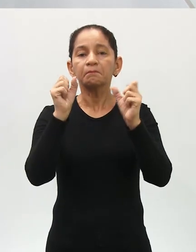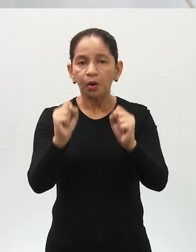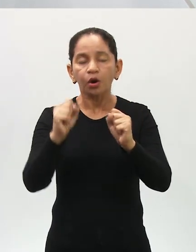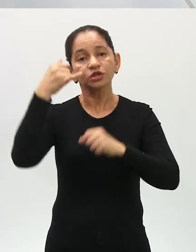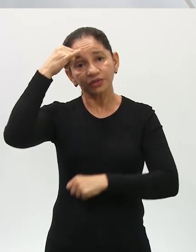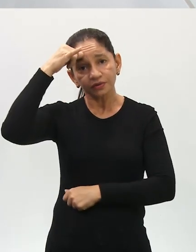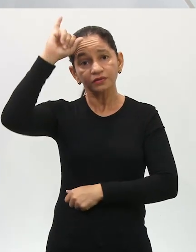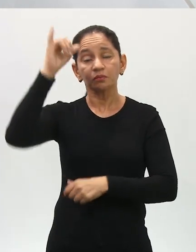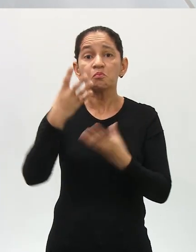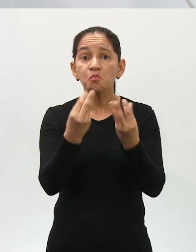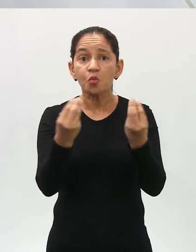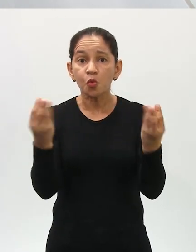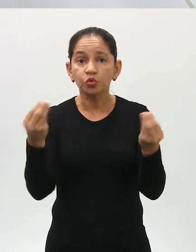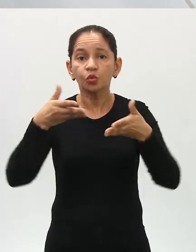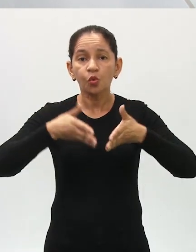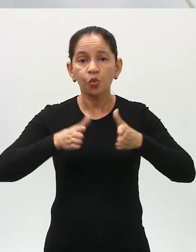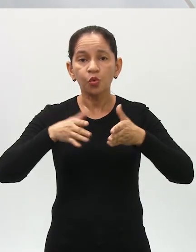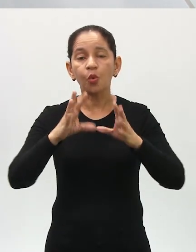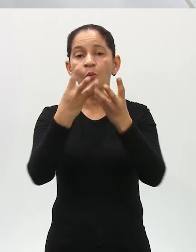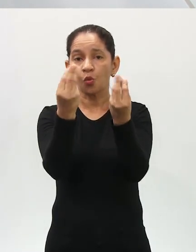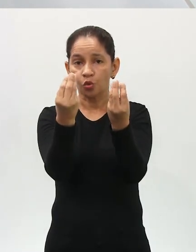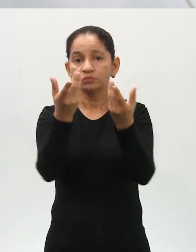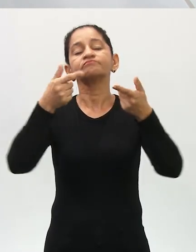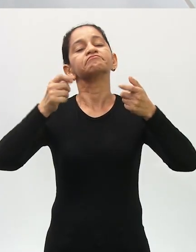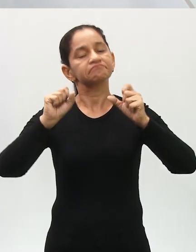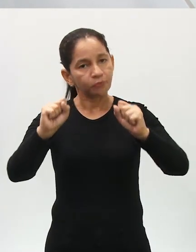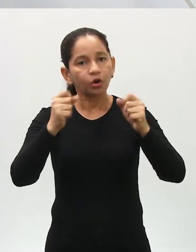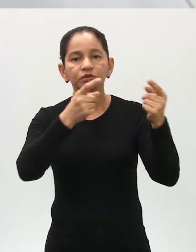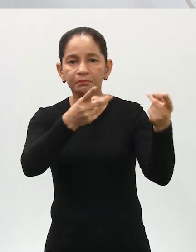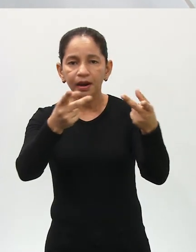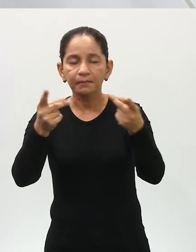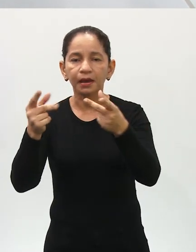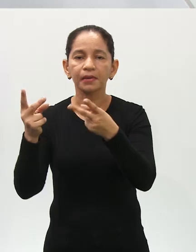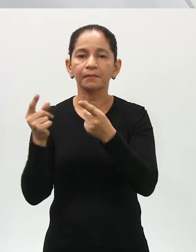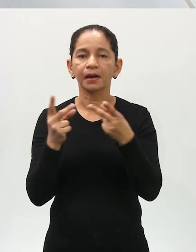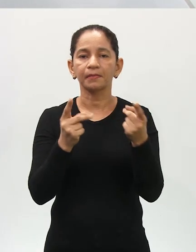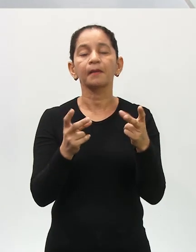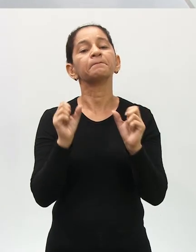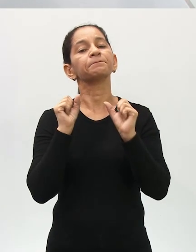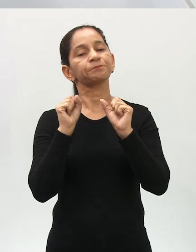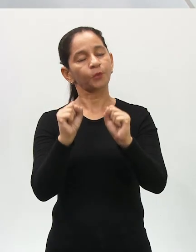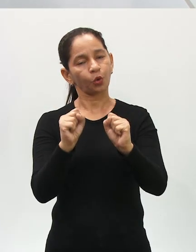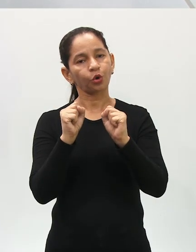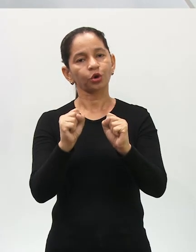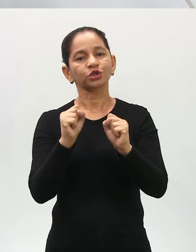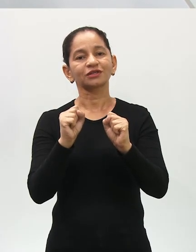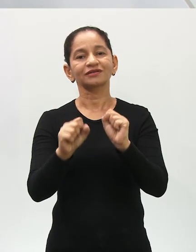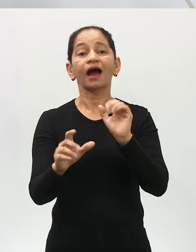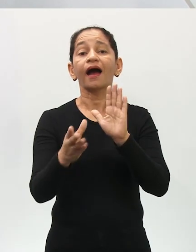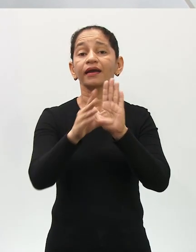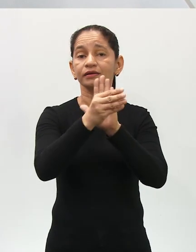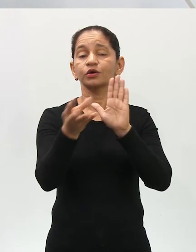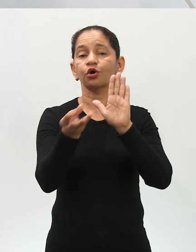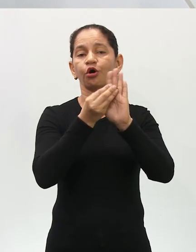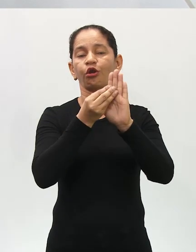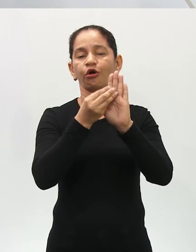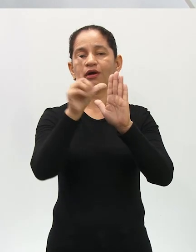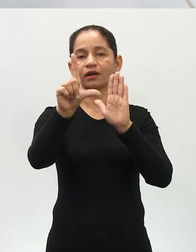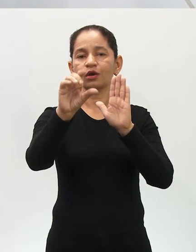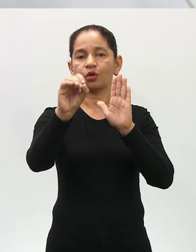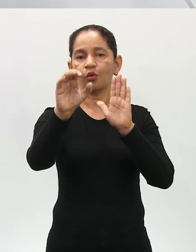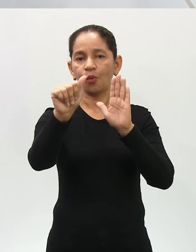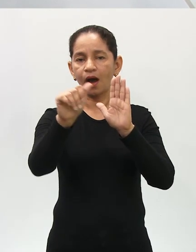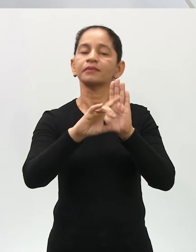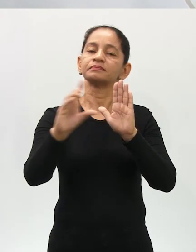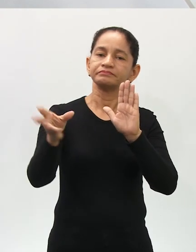leilão. Então essa receita que faz com a venda desses bois, né, é que vão na LOA lá como receitas,